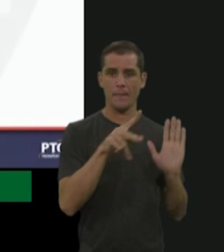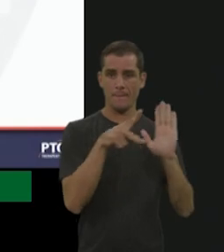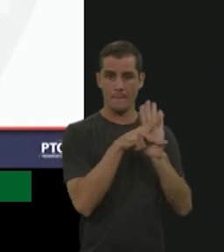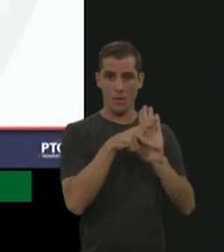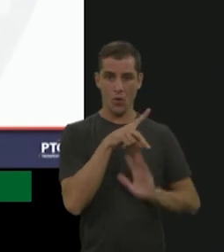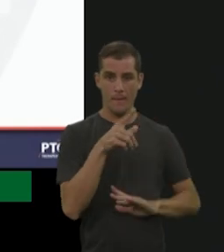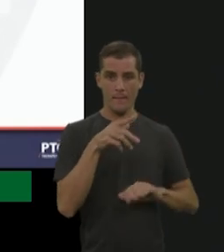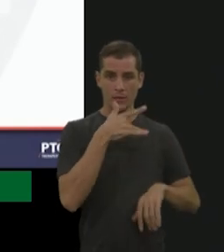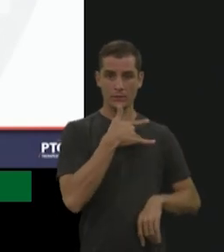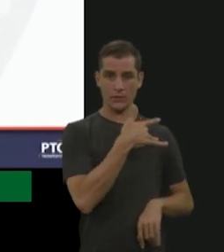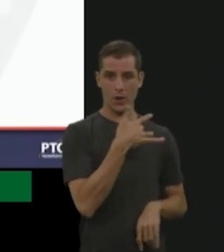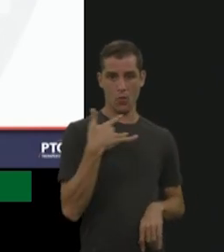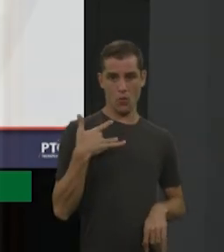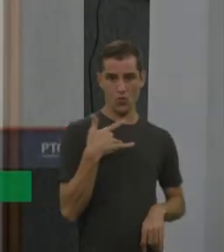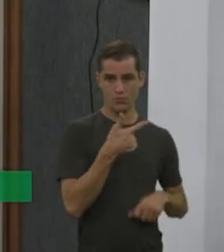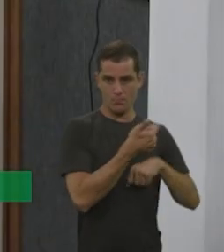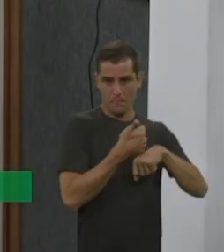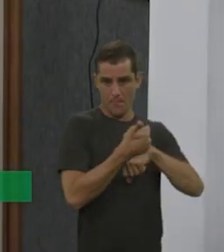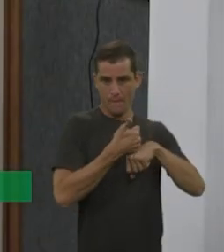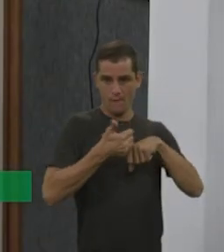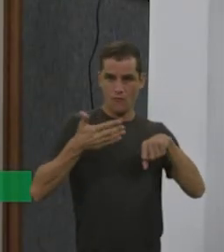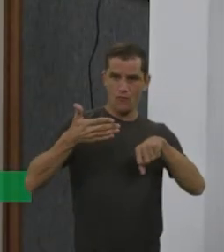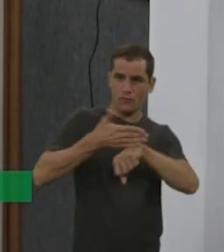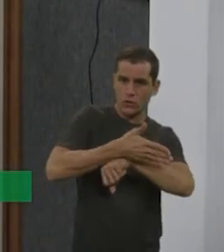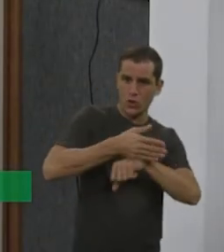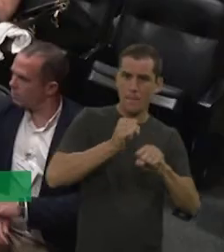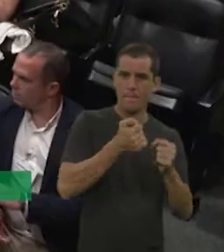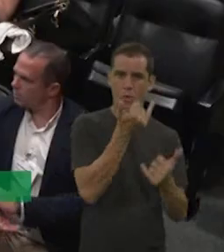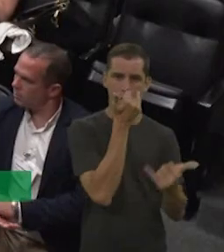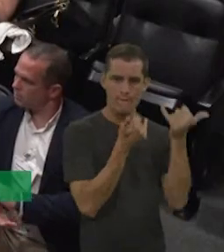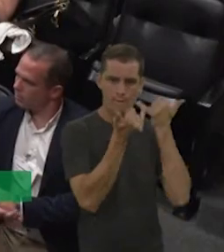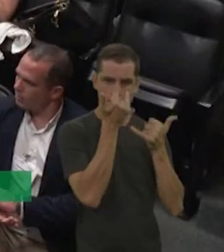mais detalhes. Eu fico à disposição. Muito obrigado.